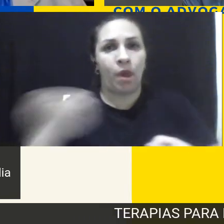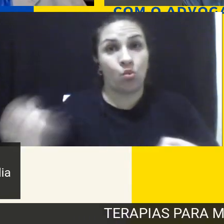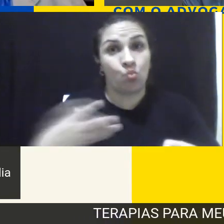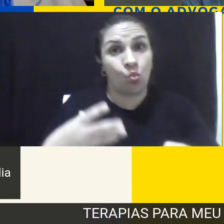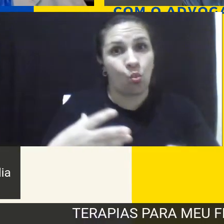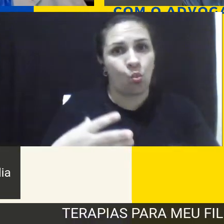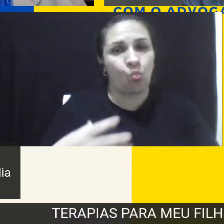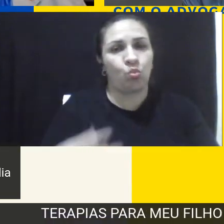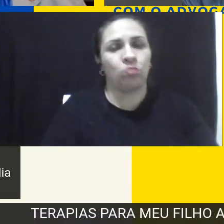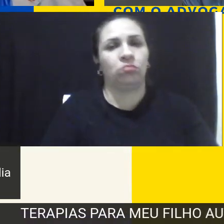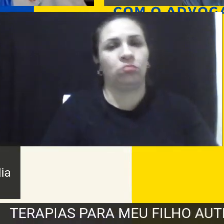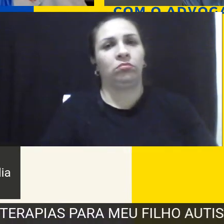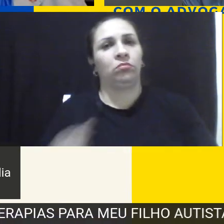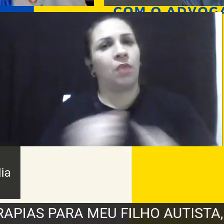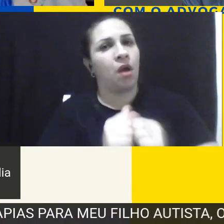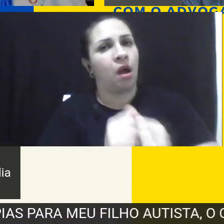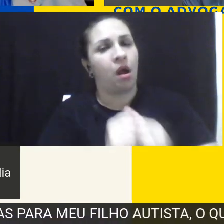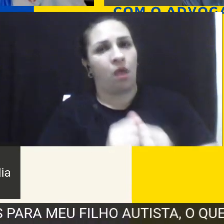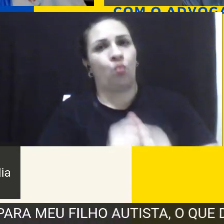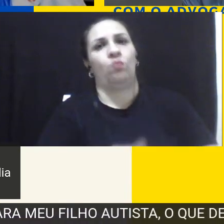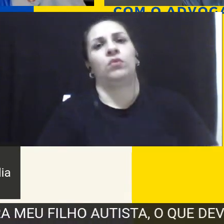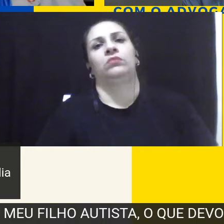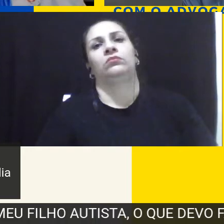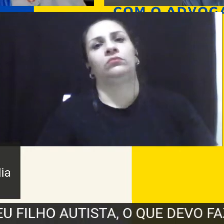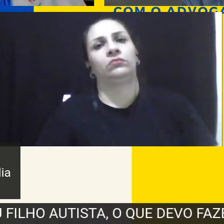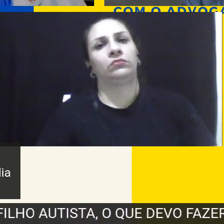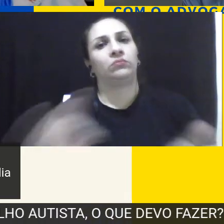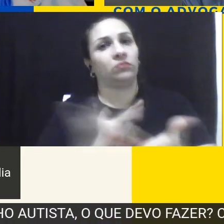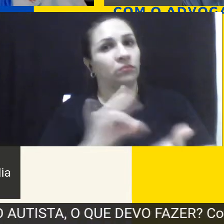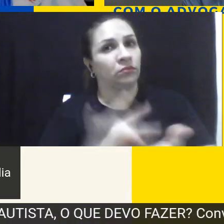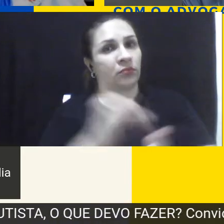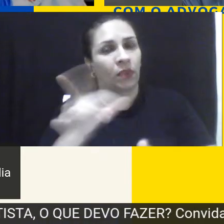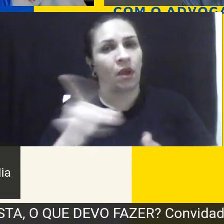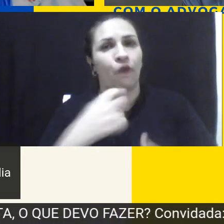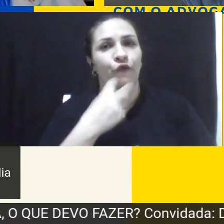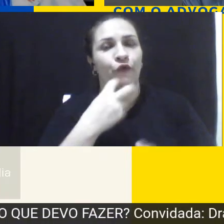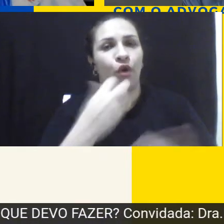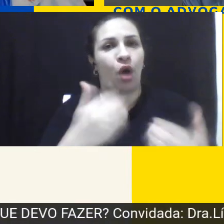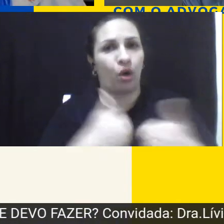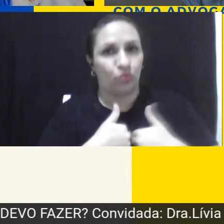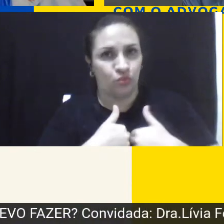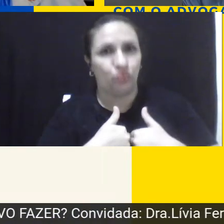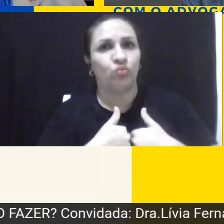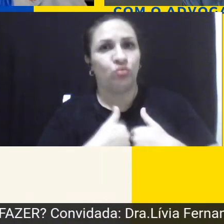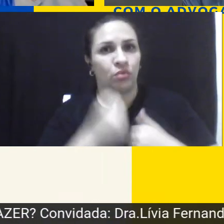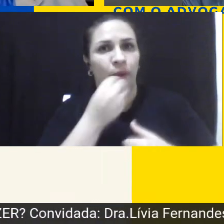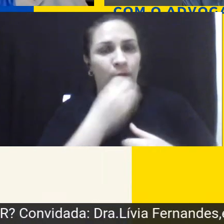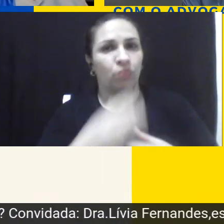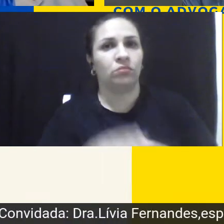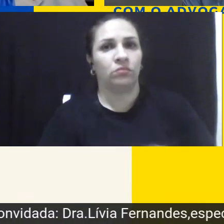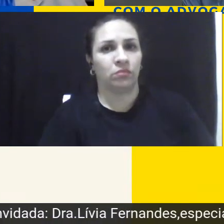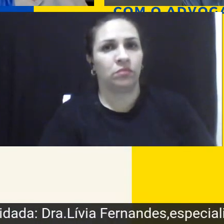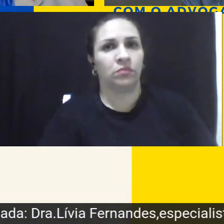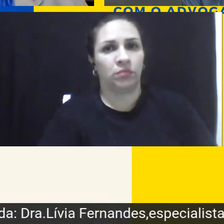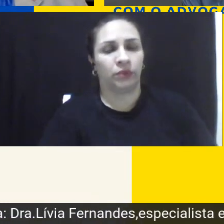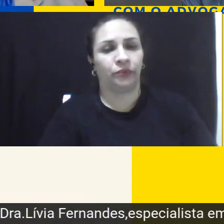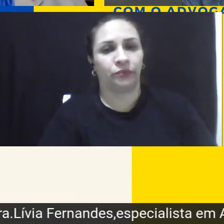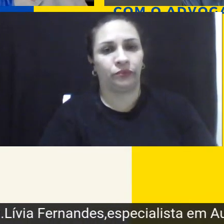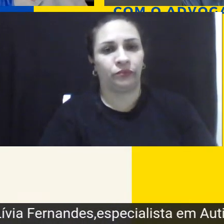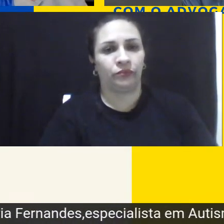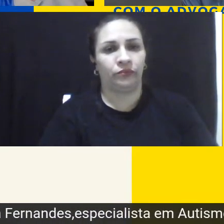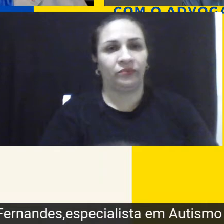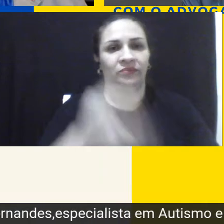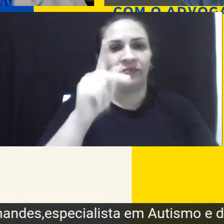autistas. Então, acompanhe o nosso canal. Se inscrevam lá, tá, pessoal? Vai valer a pena. Paula